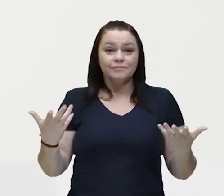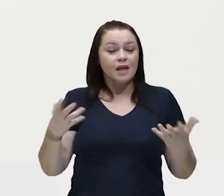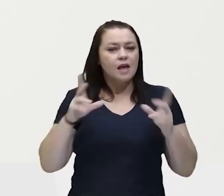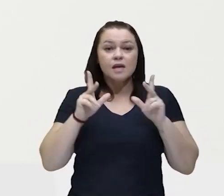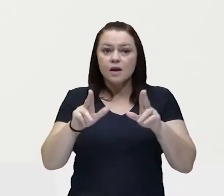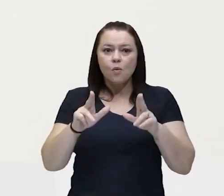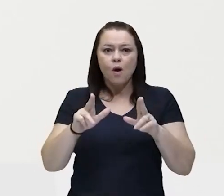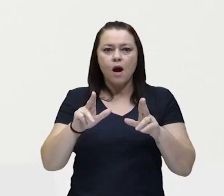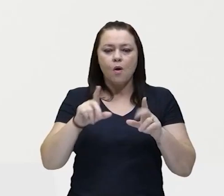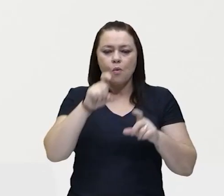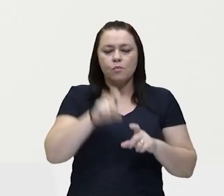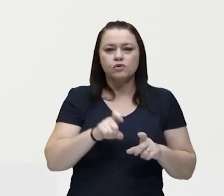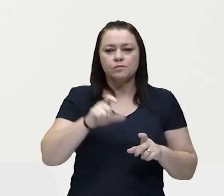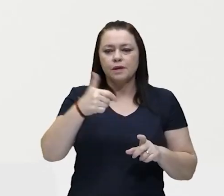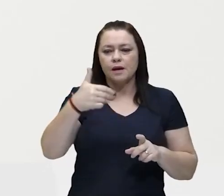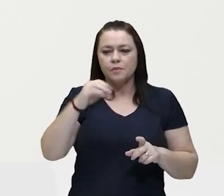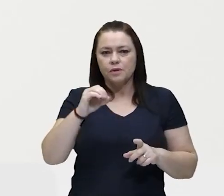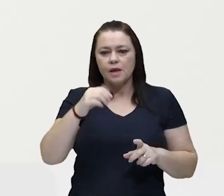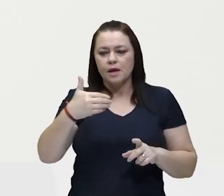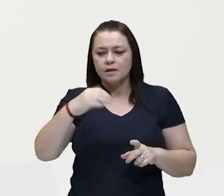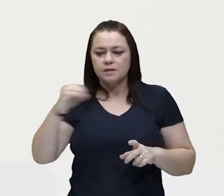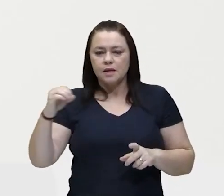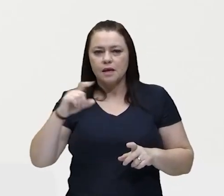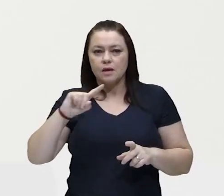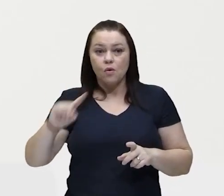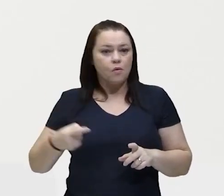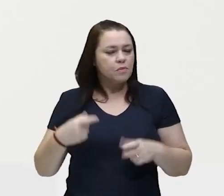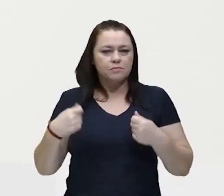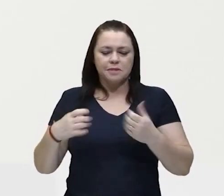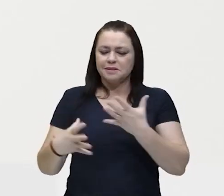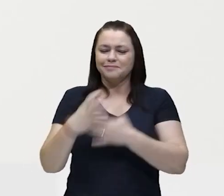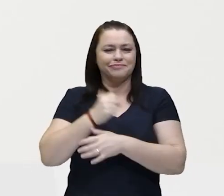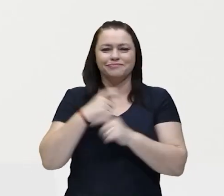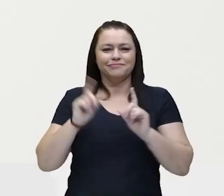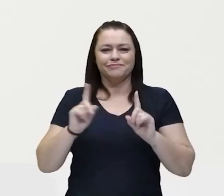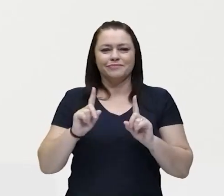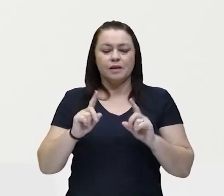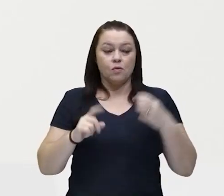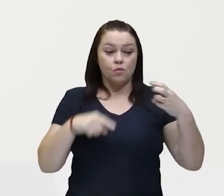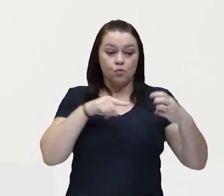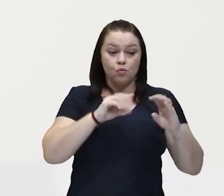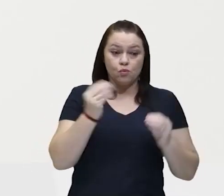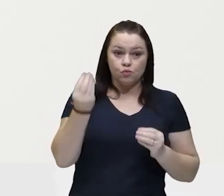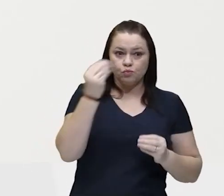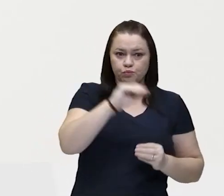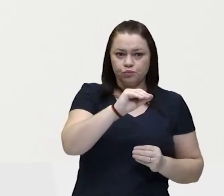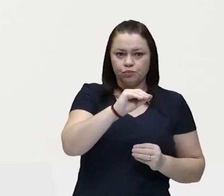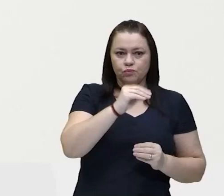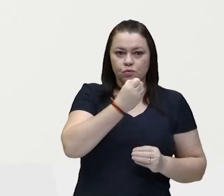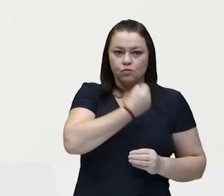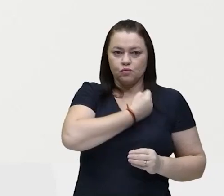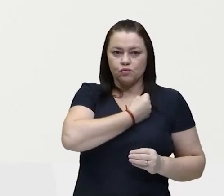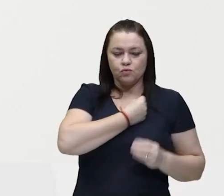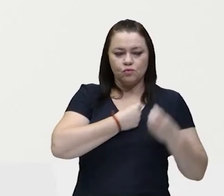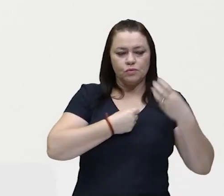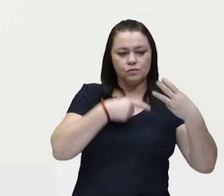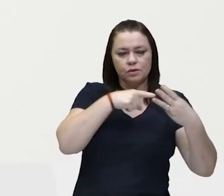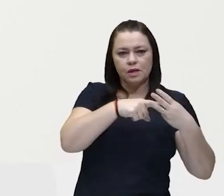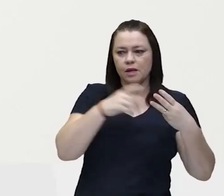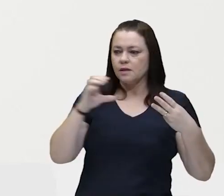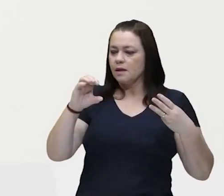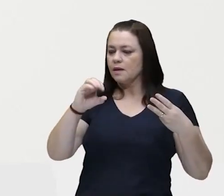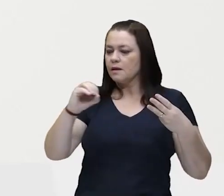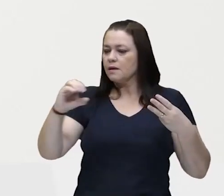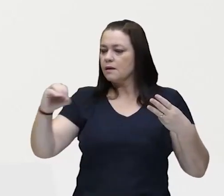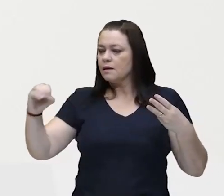1000, você não precisa fazer conta. Pega-se um número. O que eu faço? Acrescenta essa mesma quantidade de zeros. Então, vai